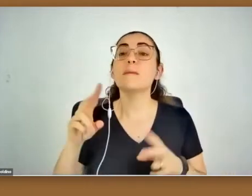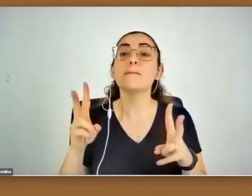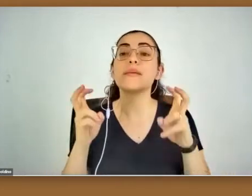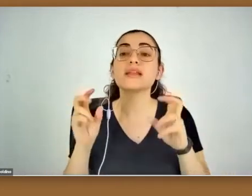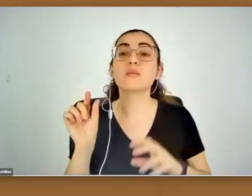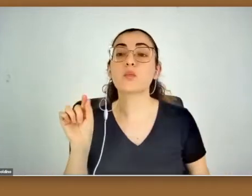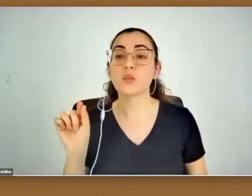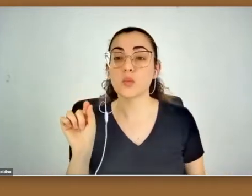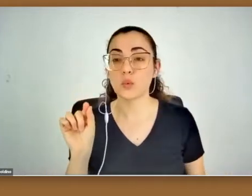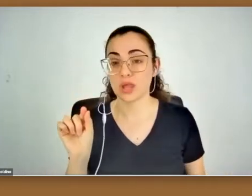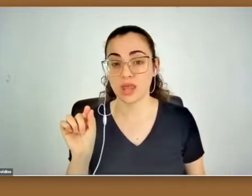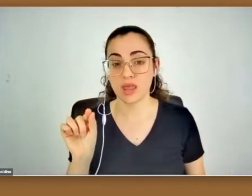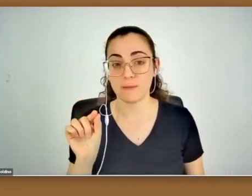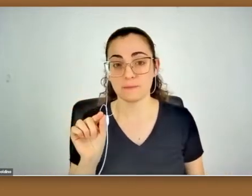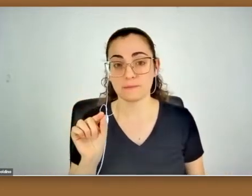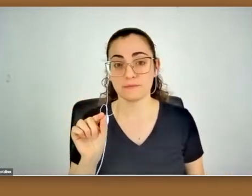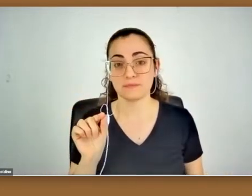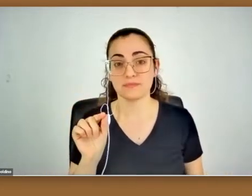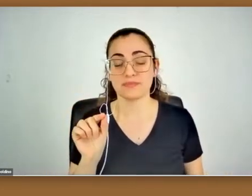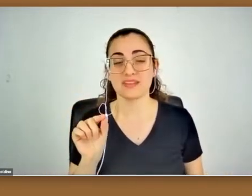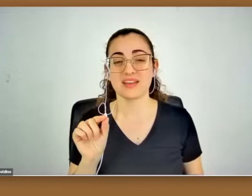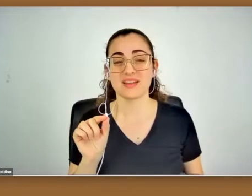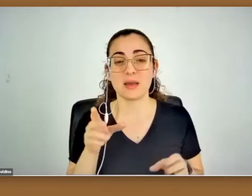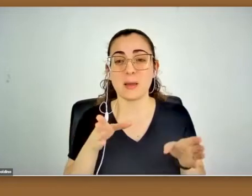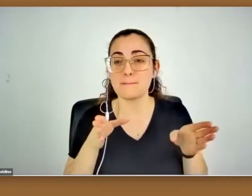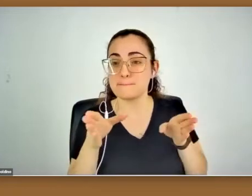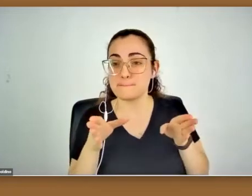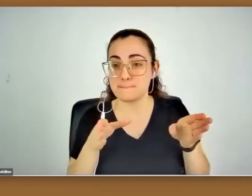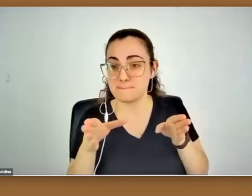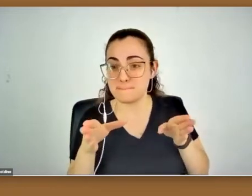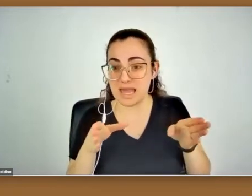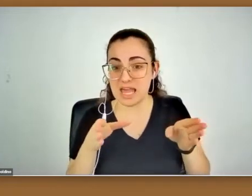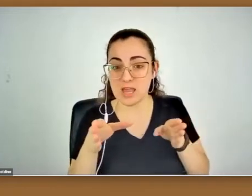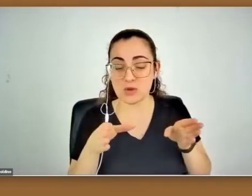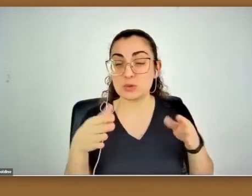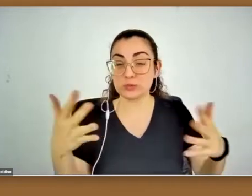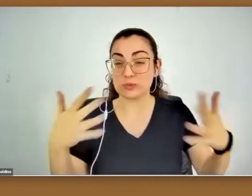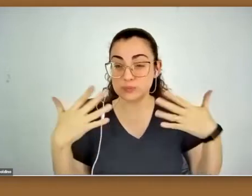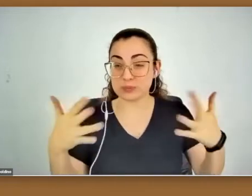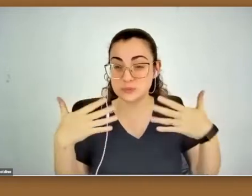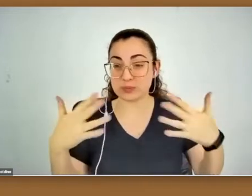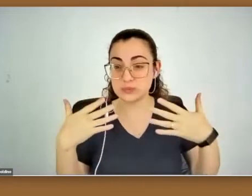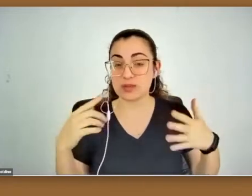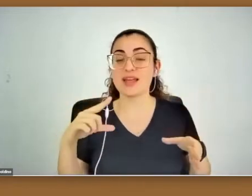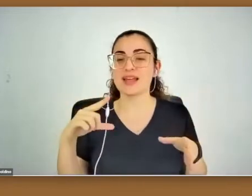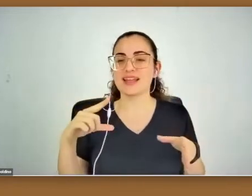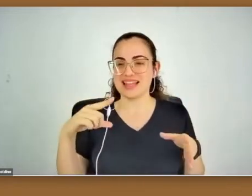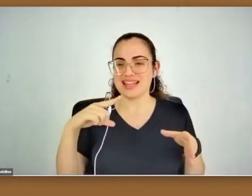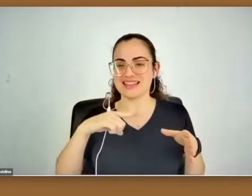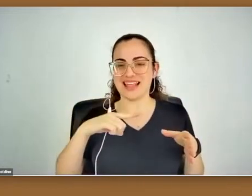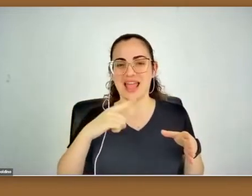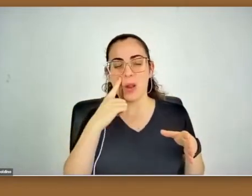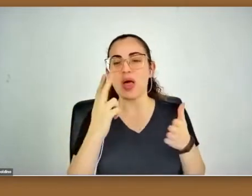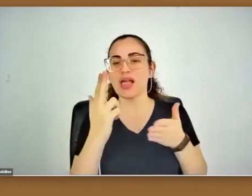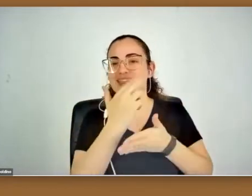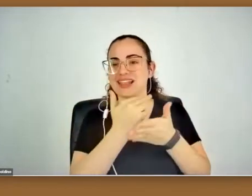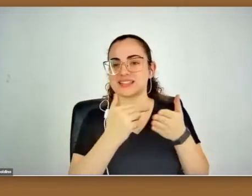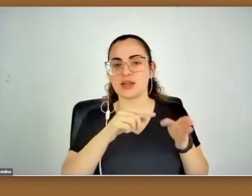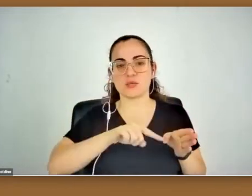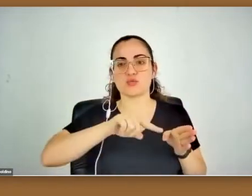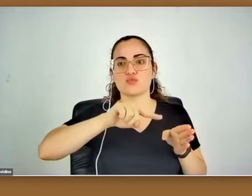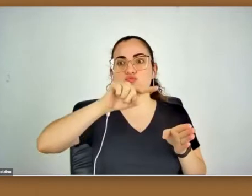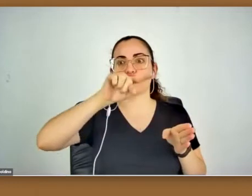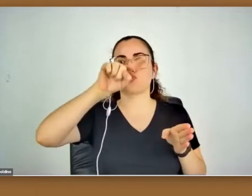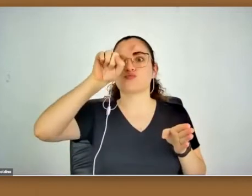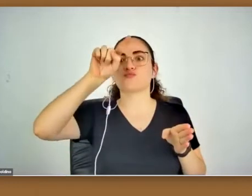picos, né, de casos em períodos mais quentes e úmidos, principalmente ali no fevereiro, março,